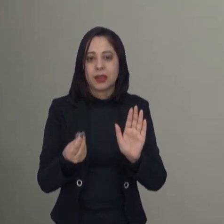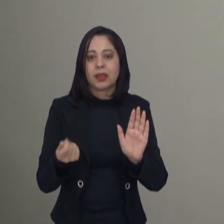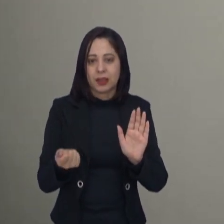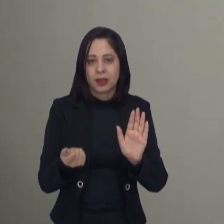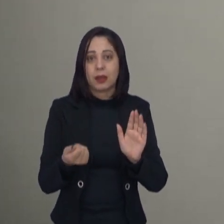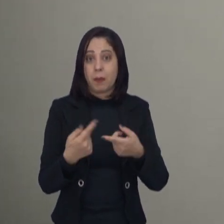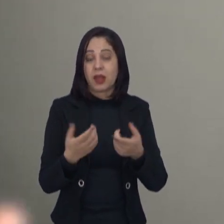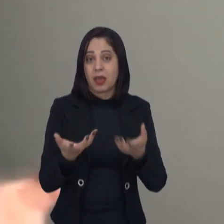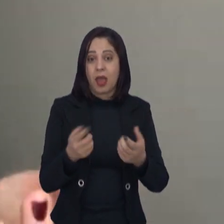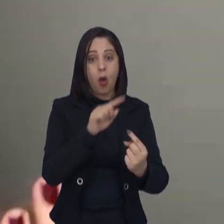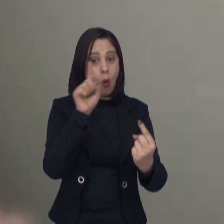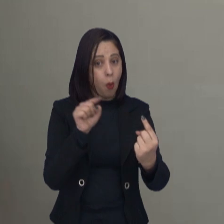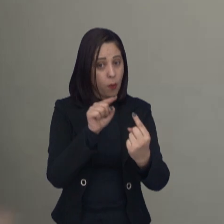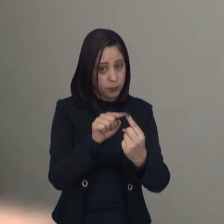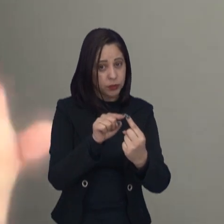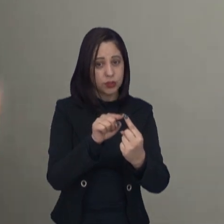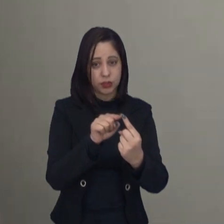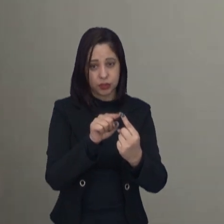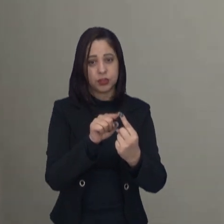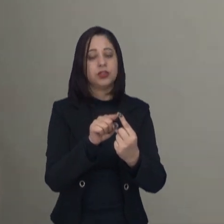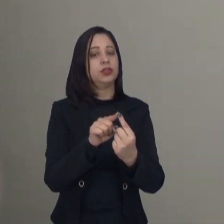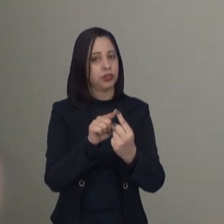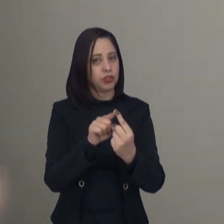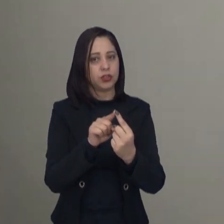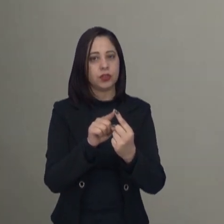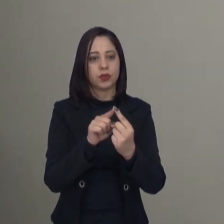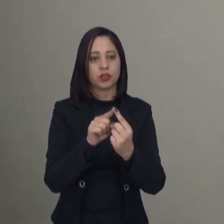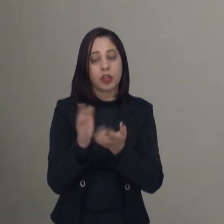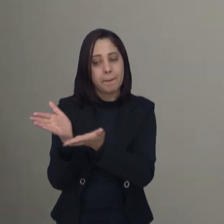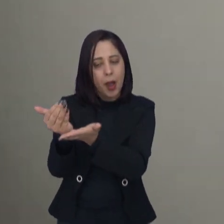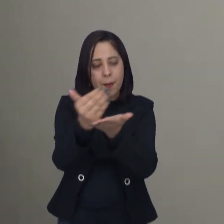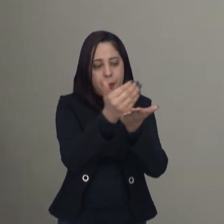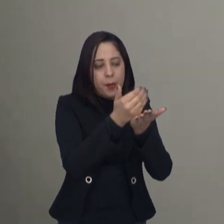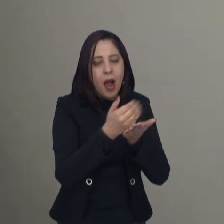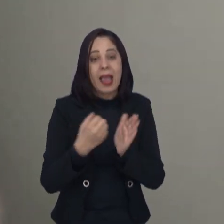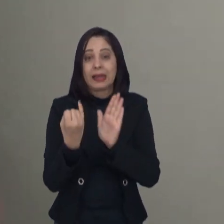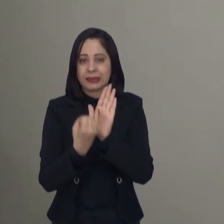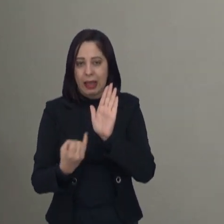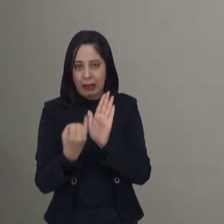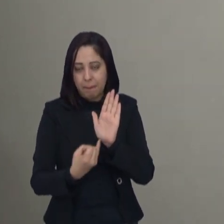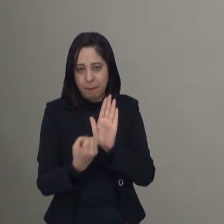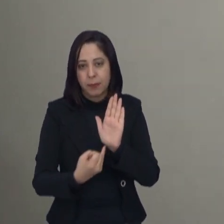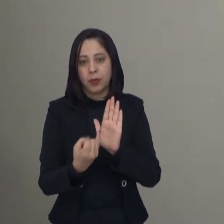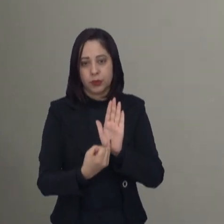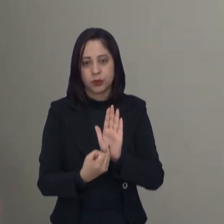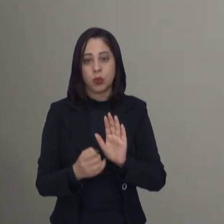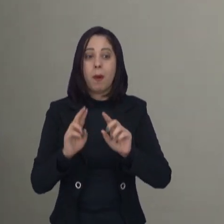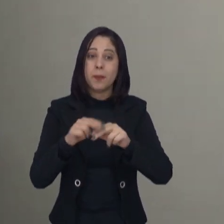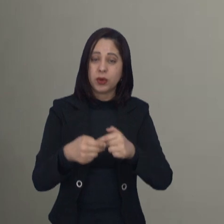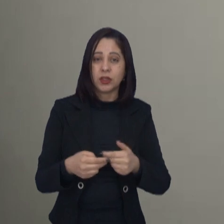trazer esse financeiro para dentro do nosso governo, né? Então, a gente está nessa transição onde as